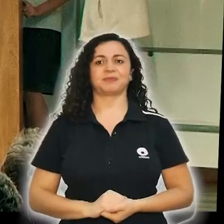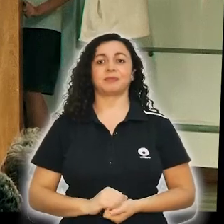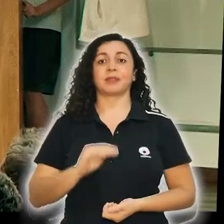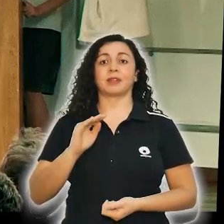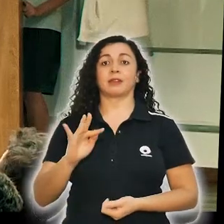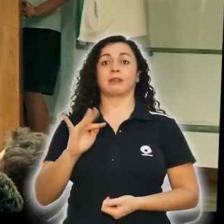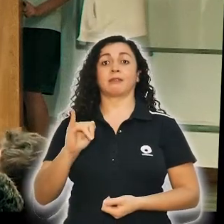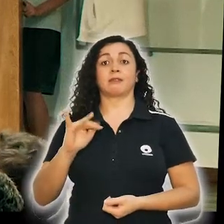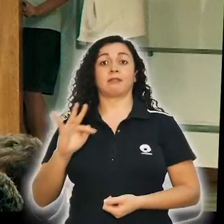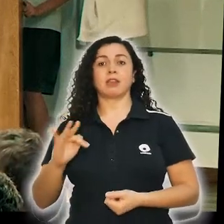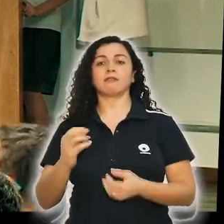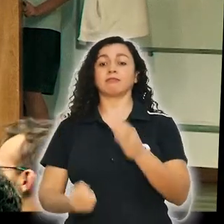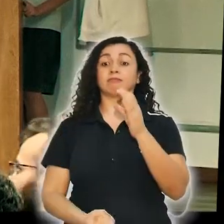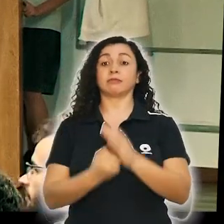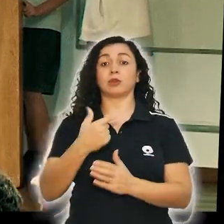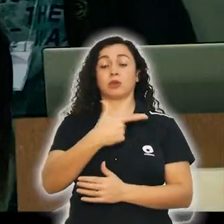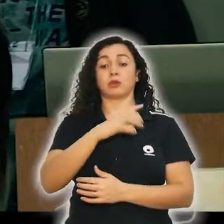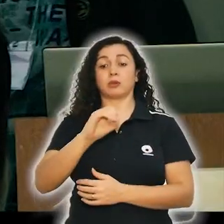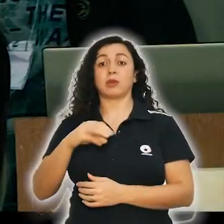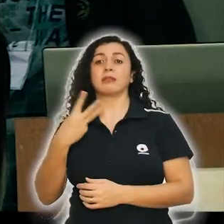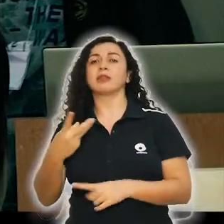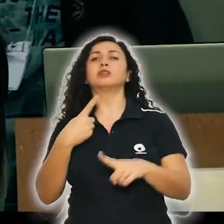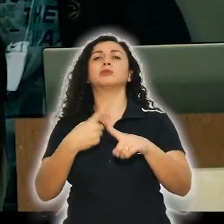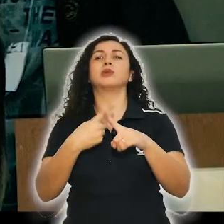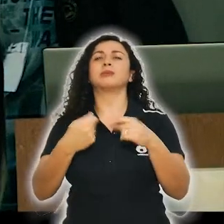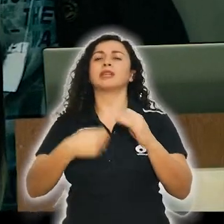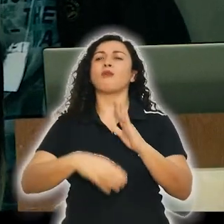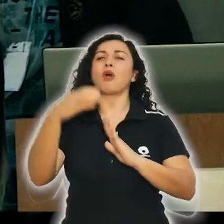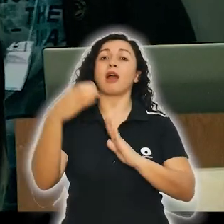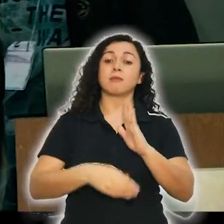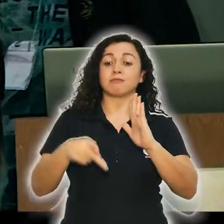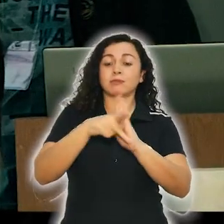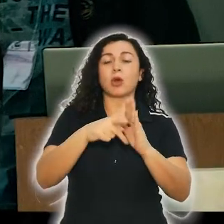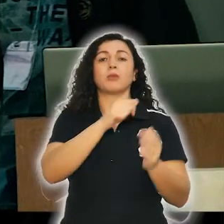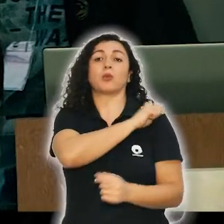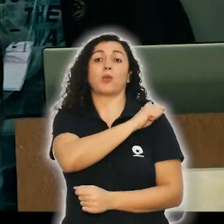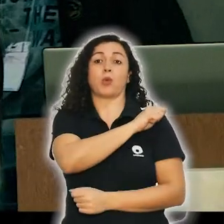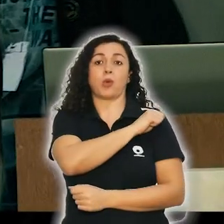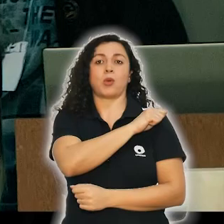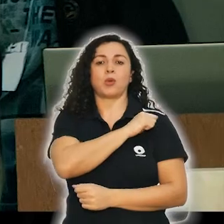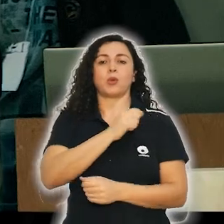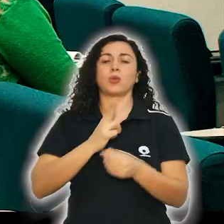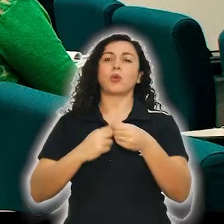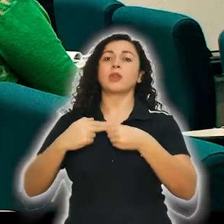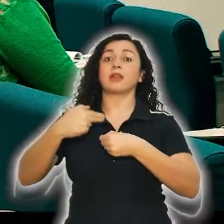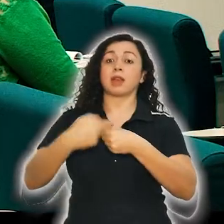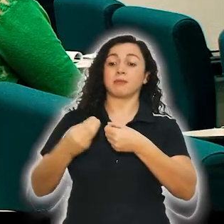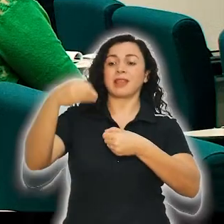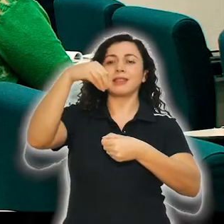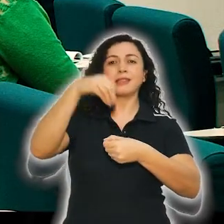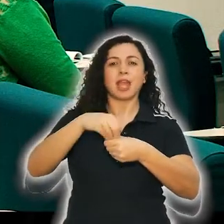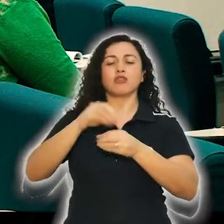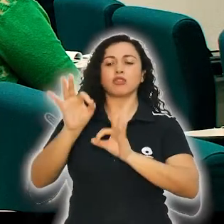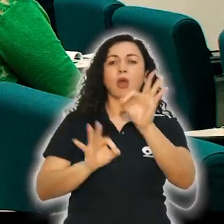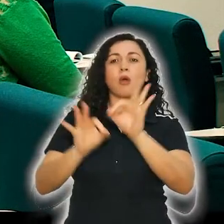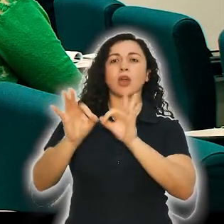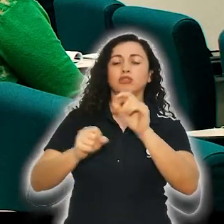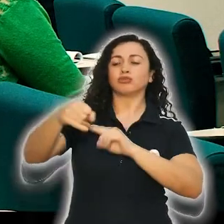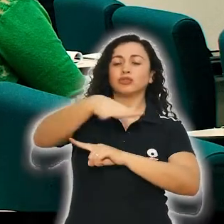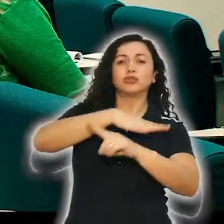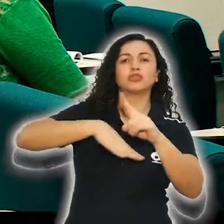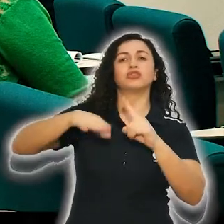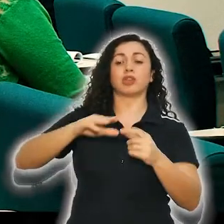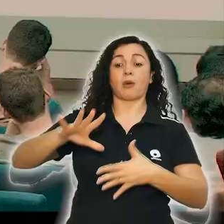em 2003 para contemplar o capítulo de estudantes da Unicamp na Optical Society of America, OSA,